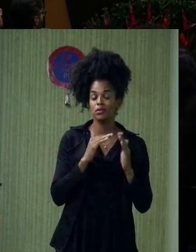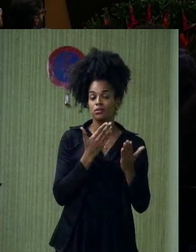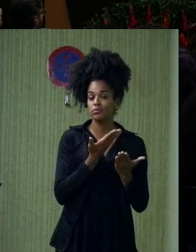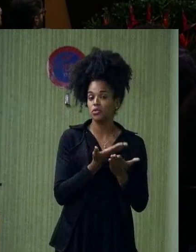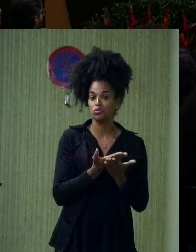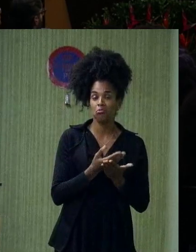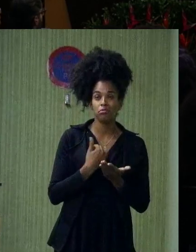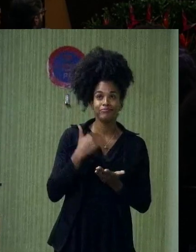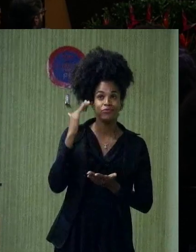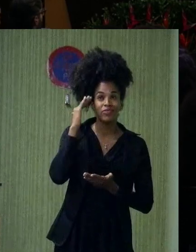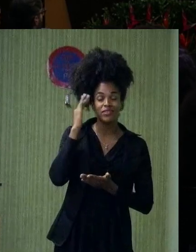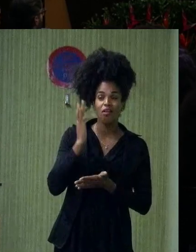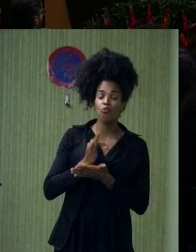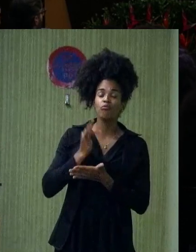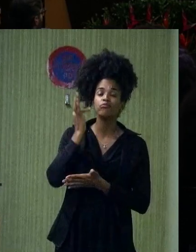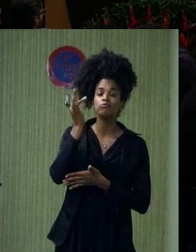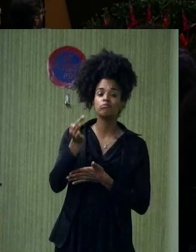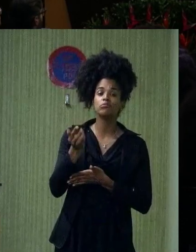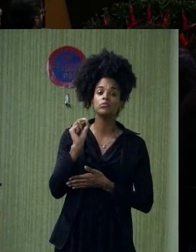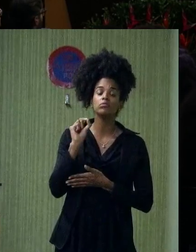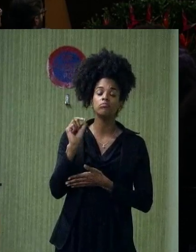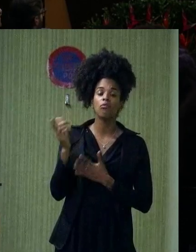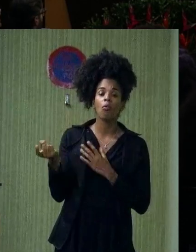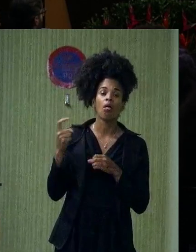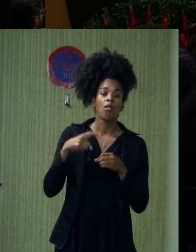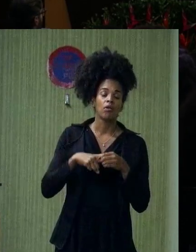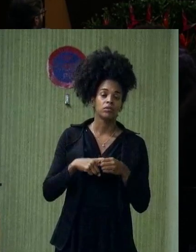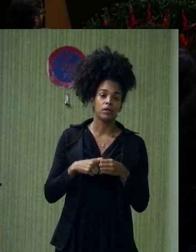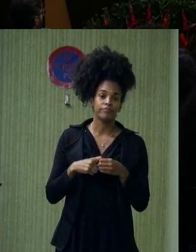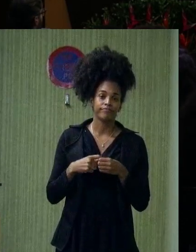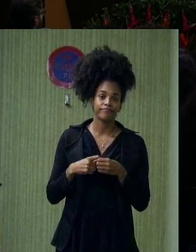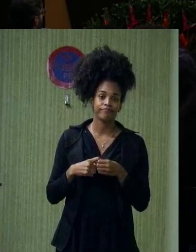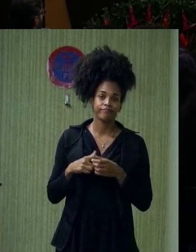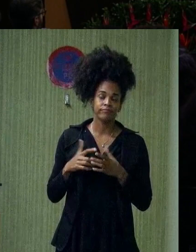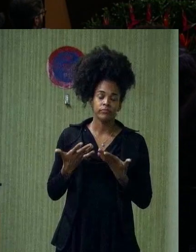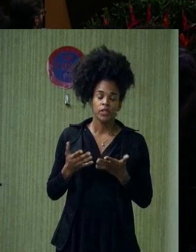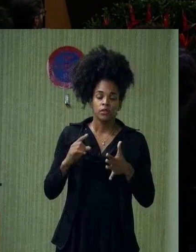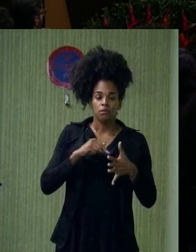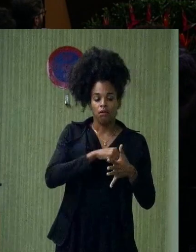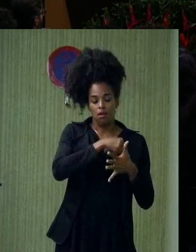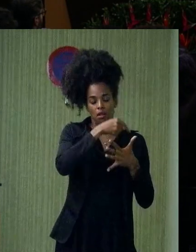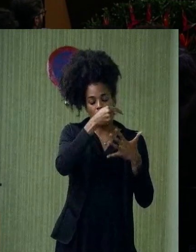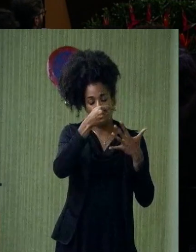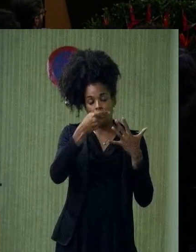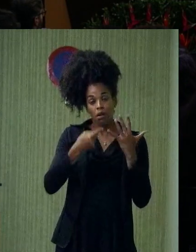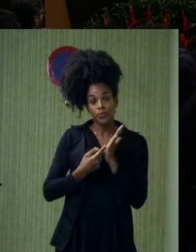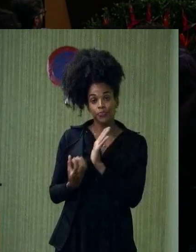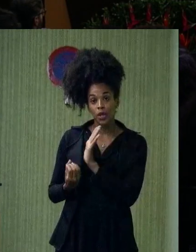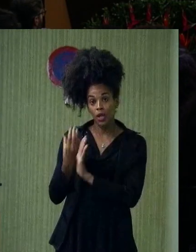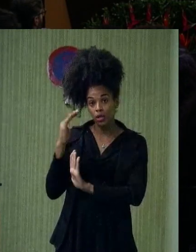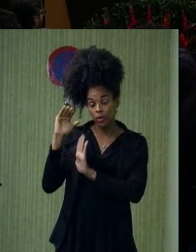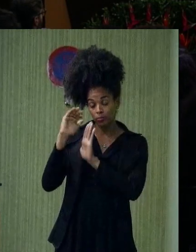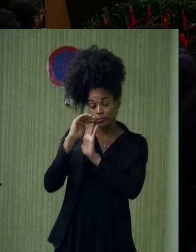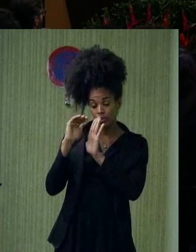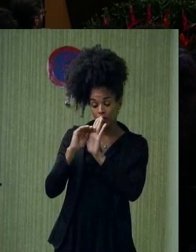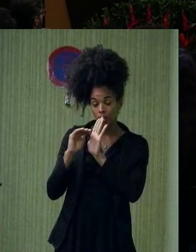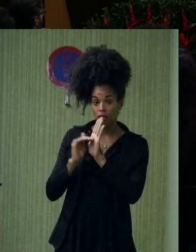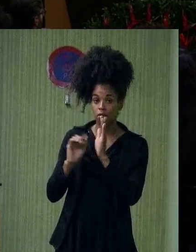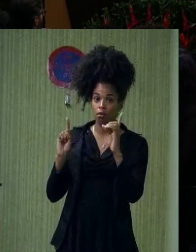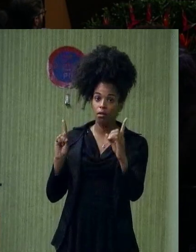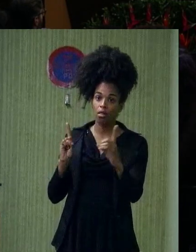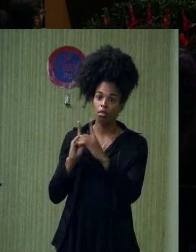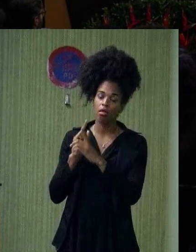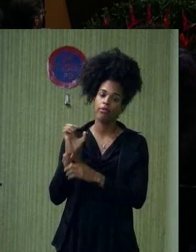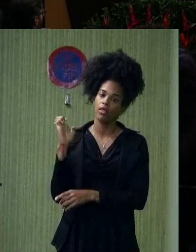voltar então diante de tudo isso o MEC fez um protocolo de atendimento emergencial através do